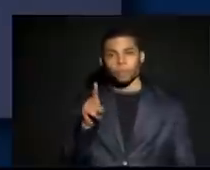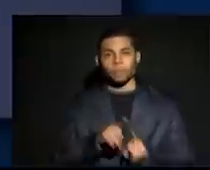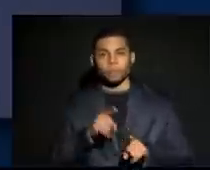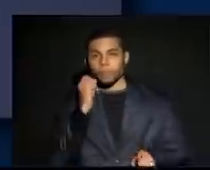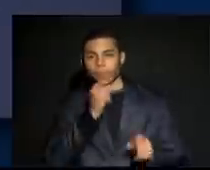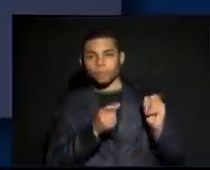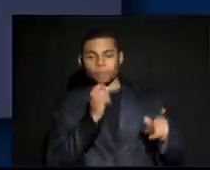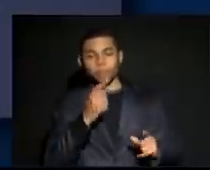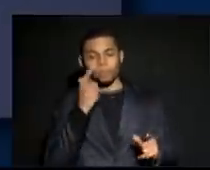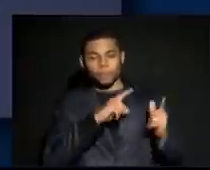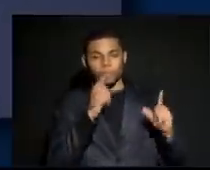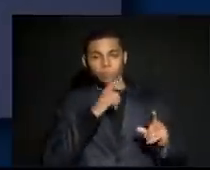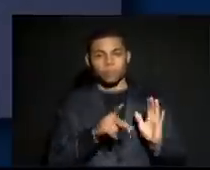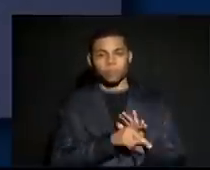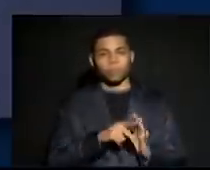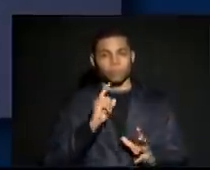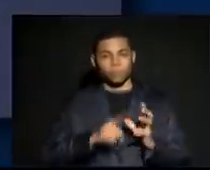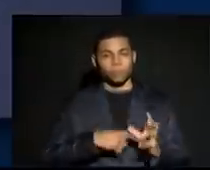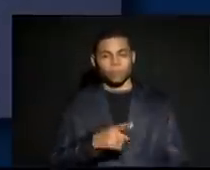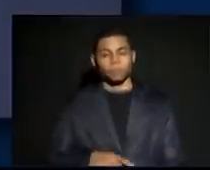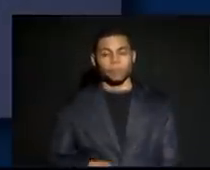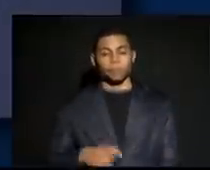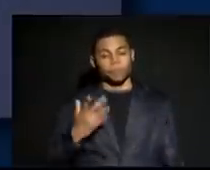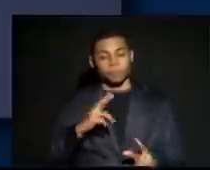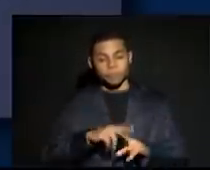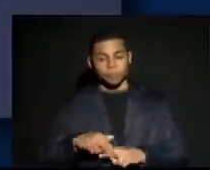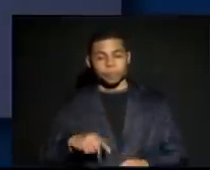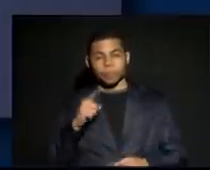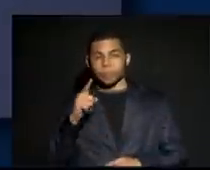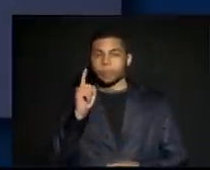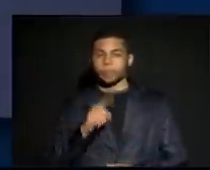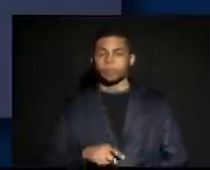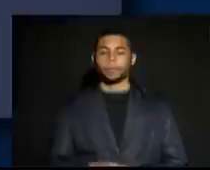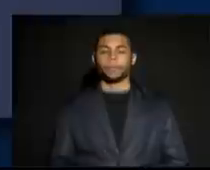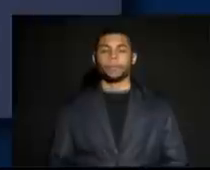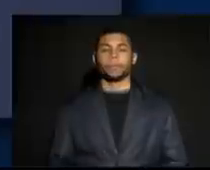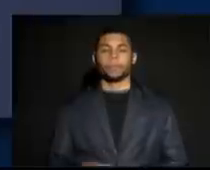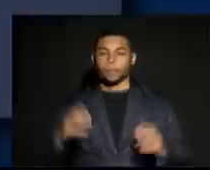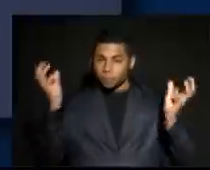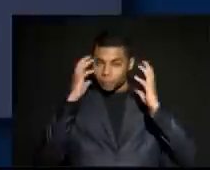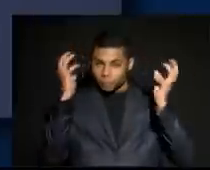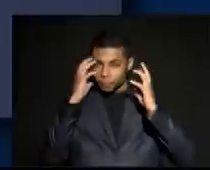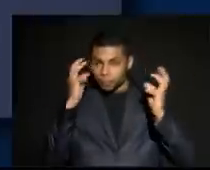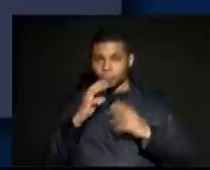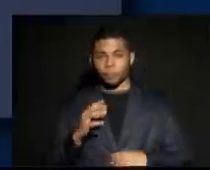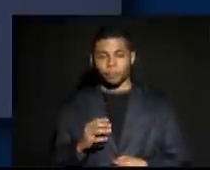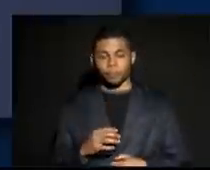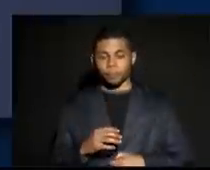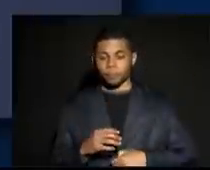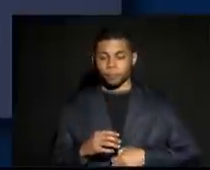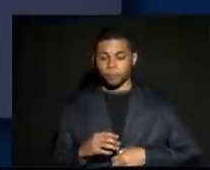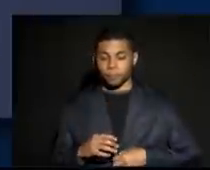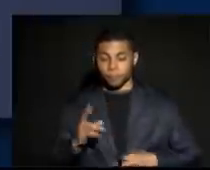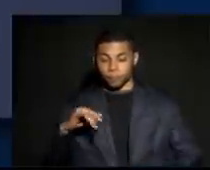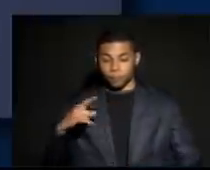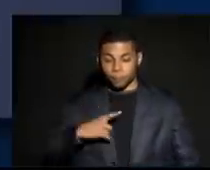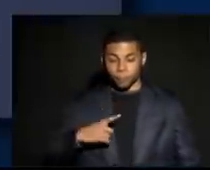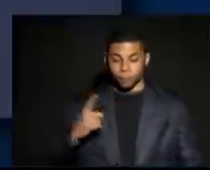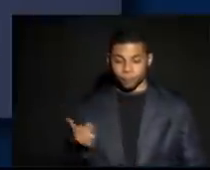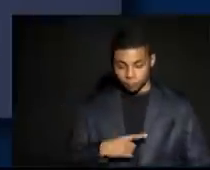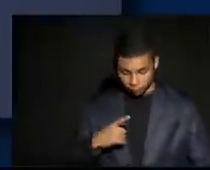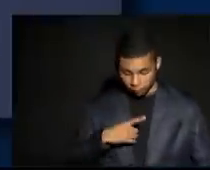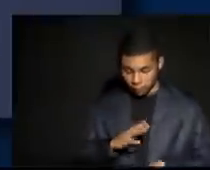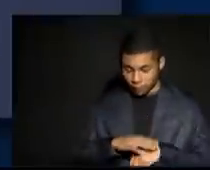sensor aos ganhos de produtividade globais e portanto esse uma pressão inflacionária que vai estar com a gente